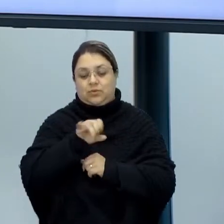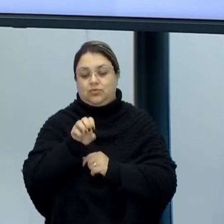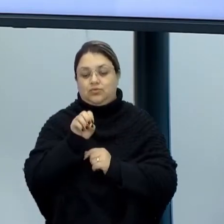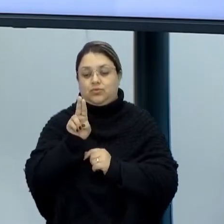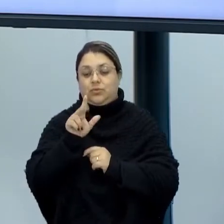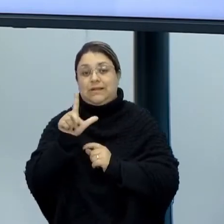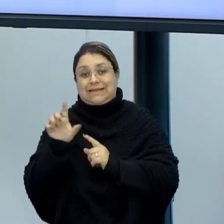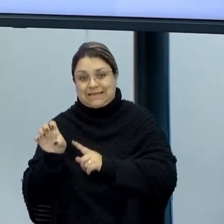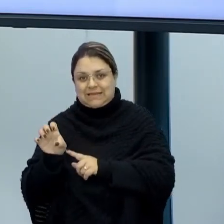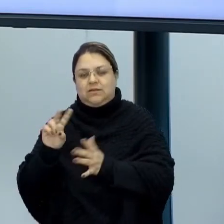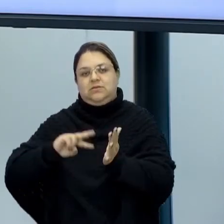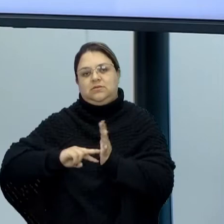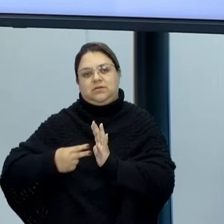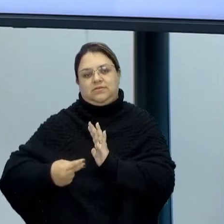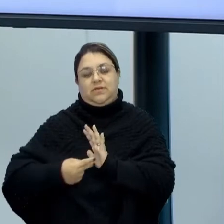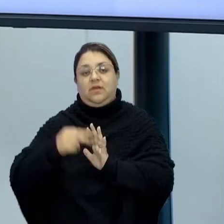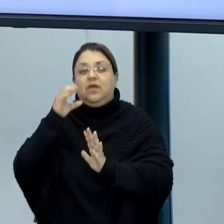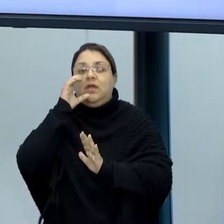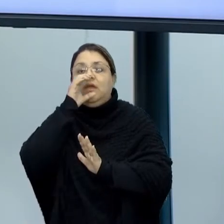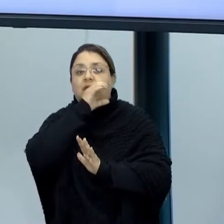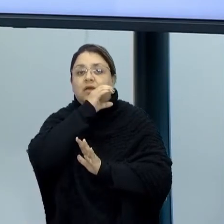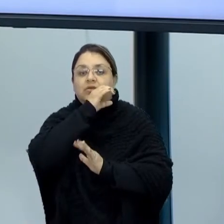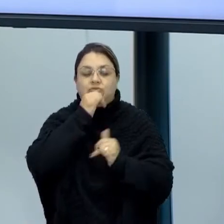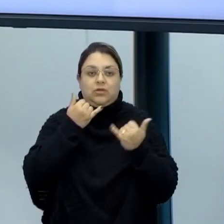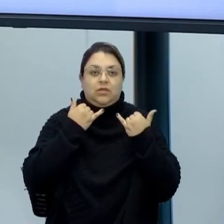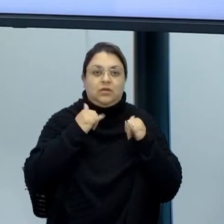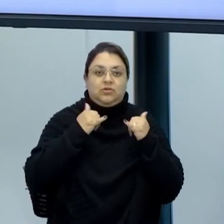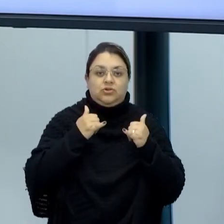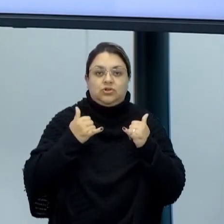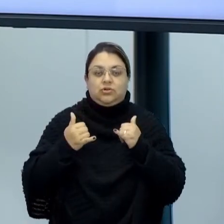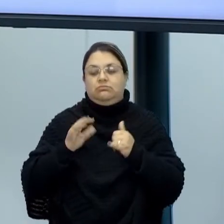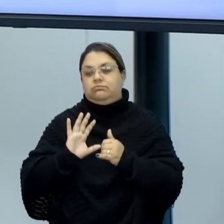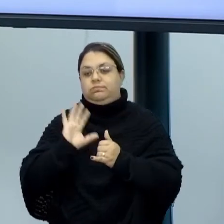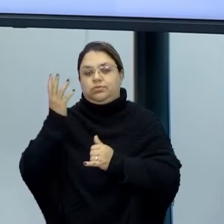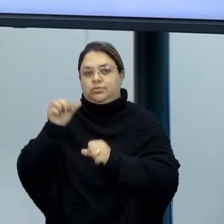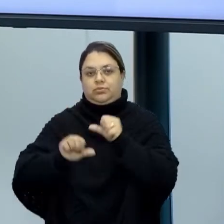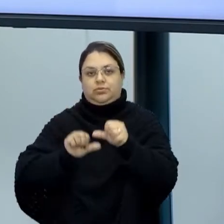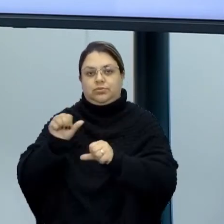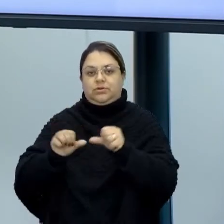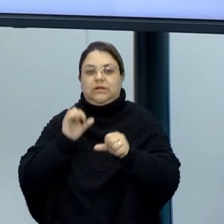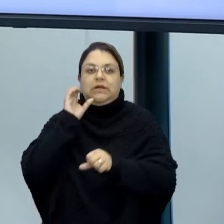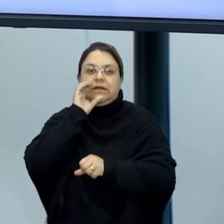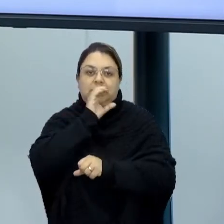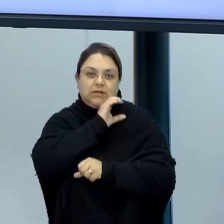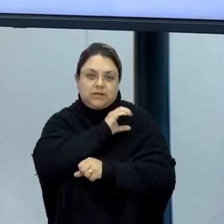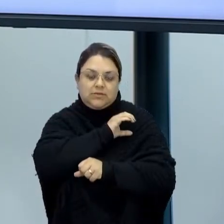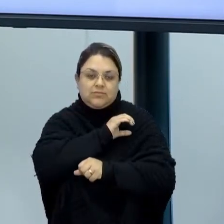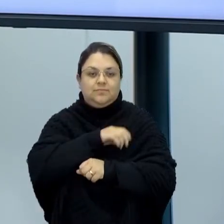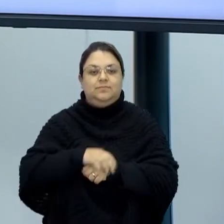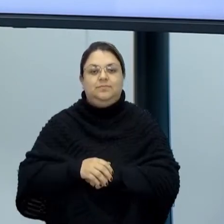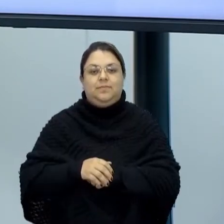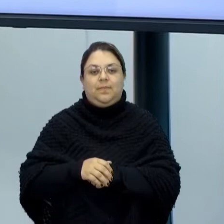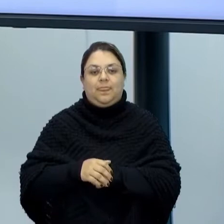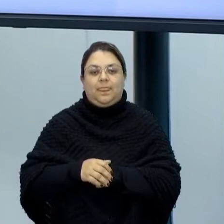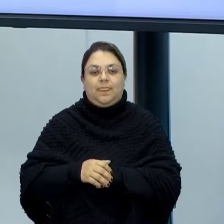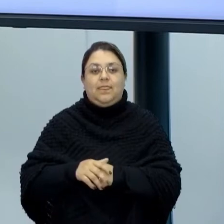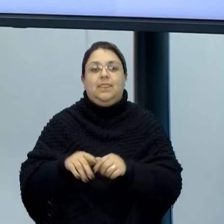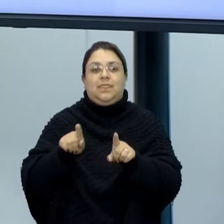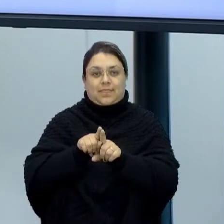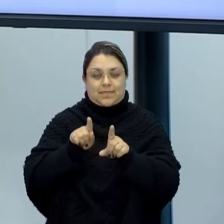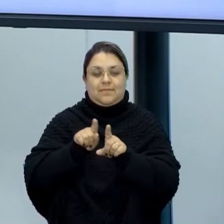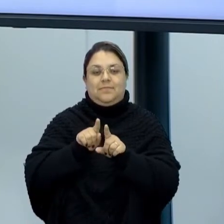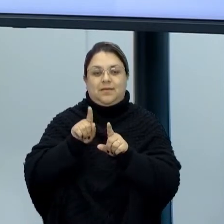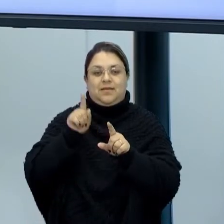que acontece nos condutores. E se você põe esse aquecimento em contato com a água, por exemplo, há troca de calor e a